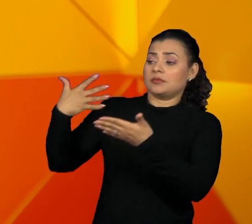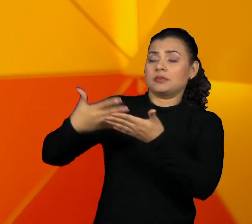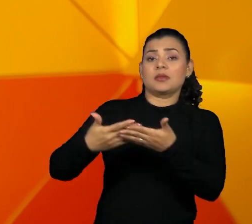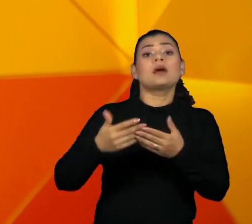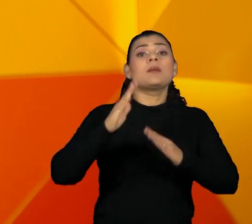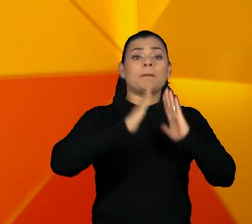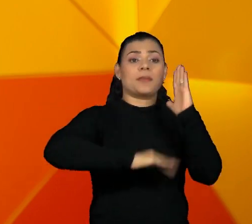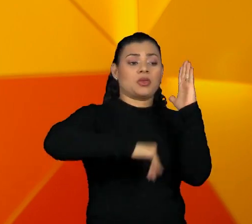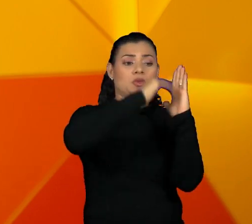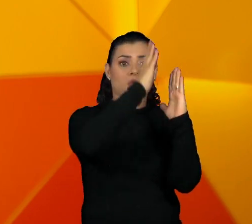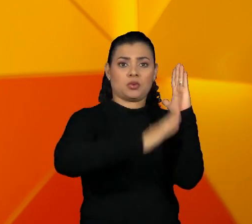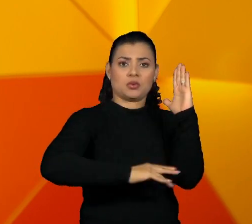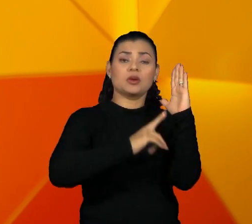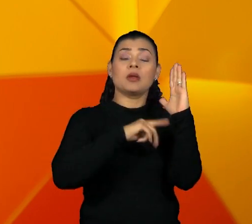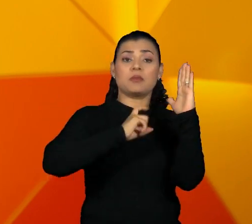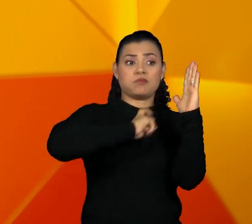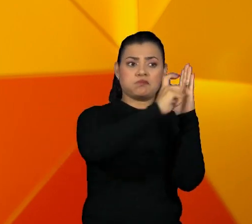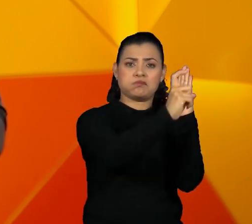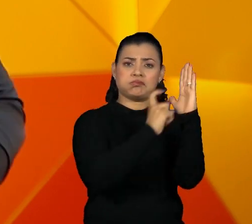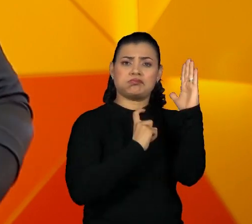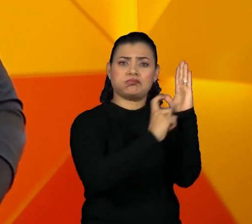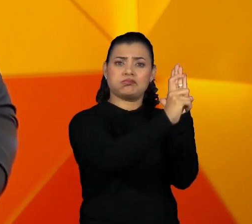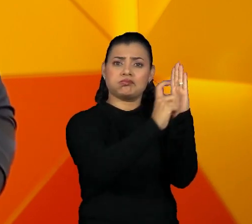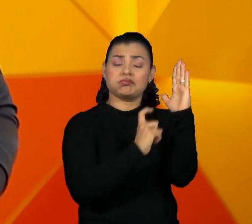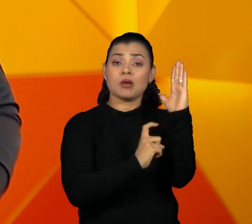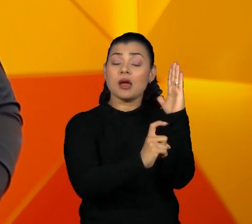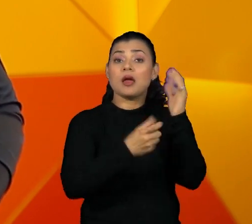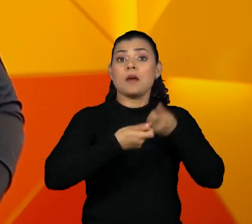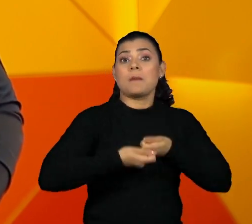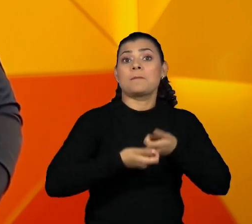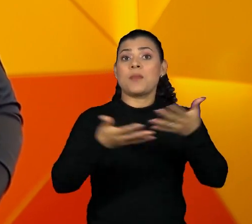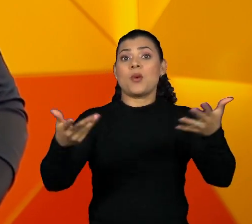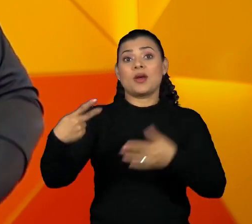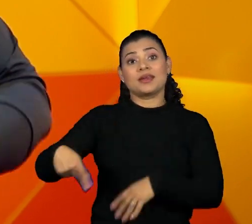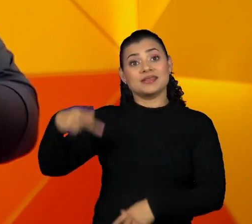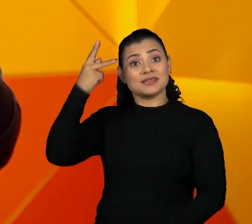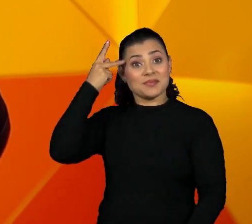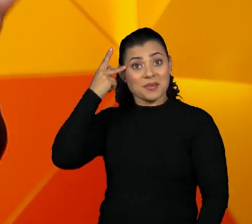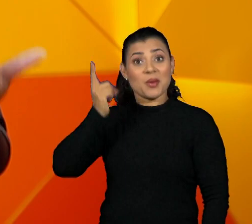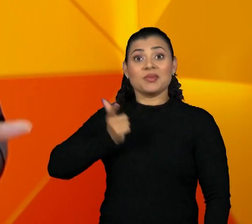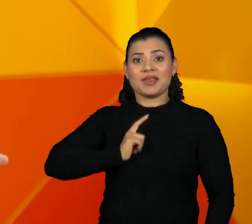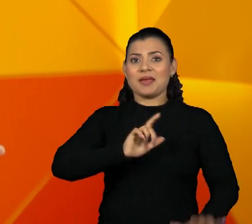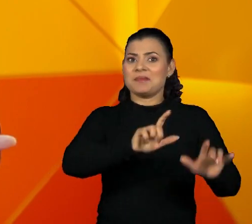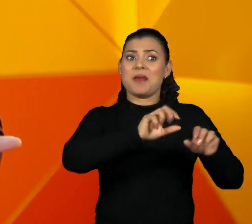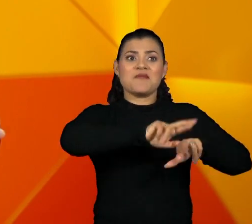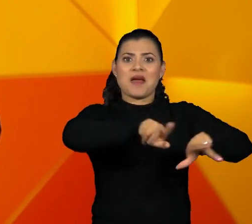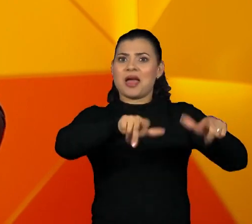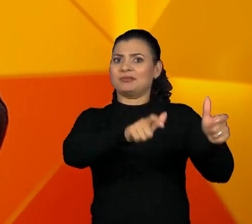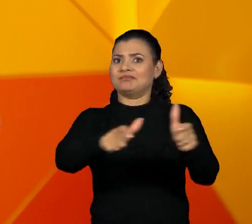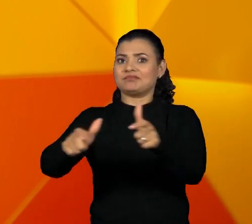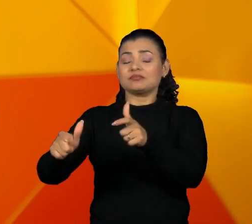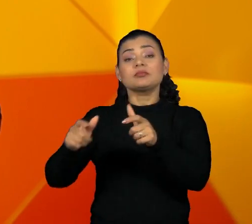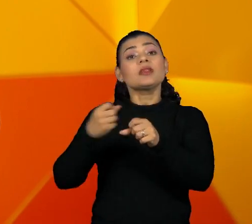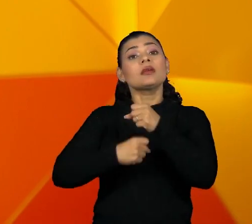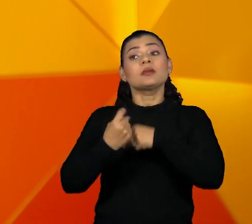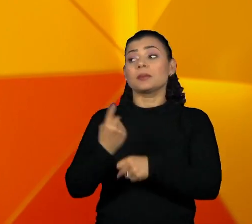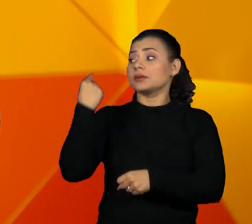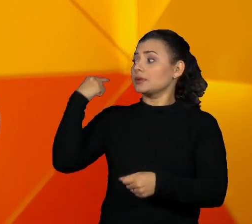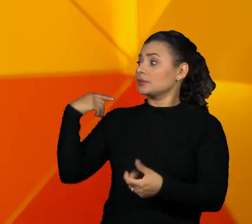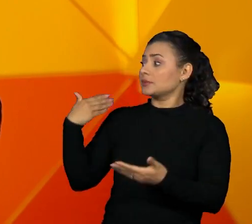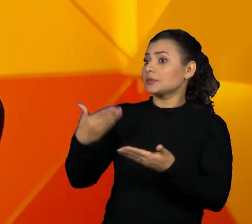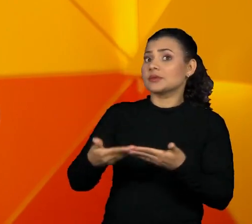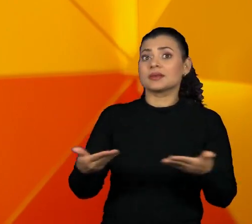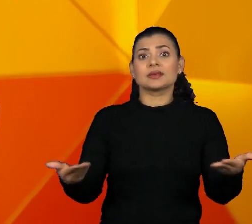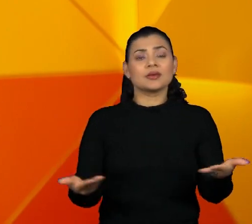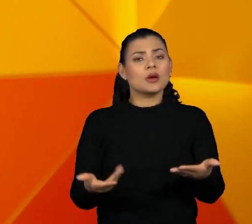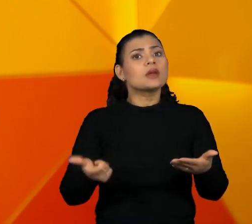pintura. E os seus grafites estão espalhados aí pelos muros de São Paulo. E desde o ano passado, as ruas da cidade exibem